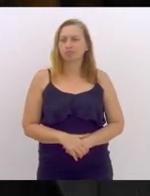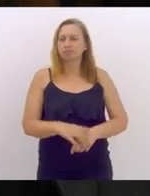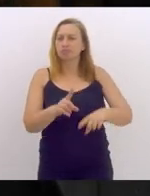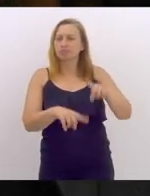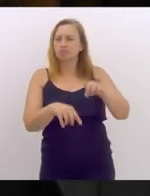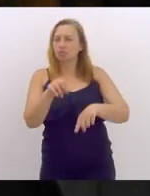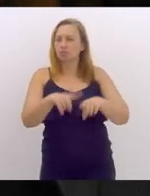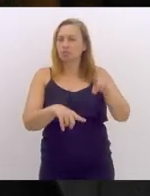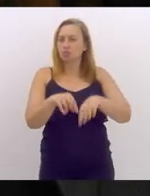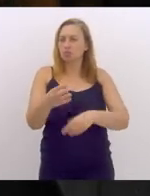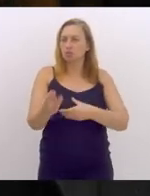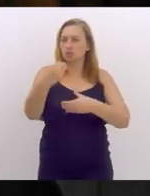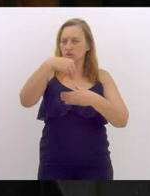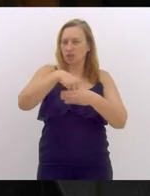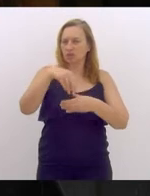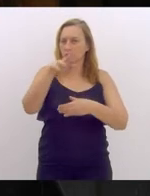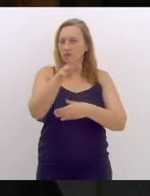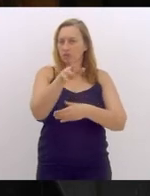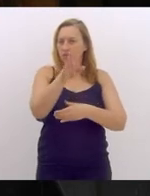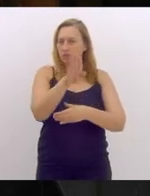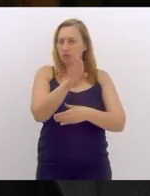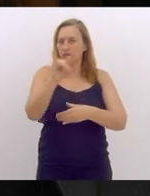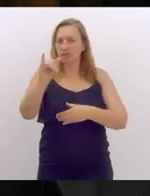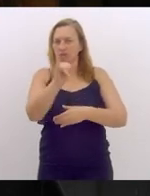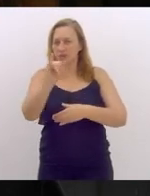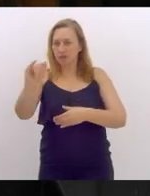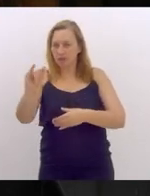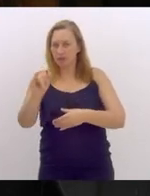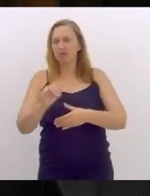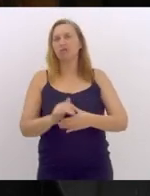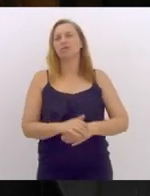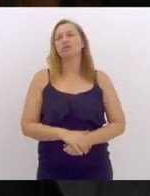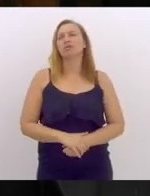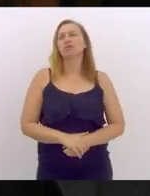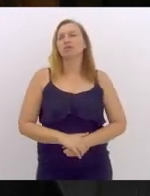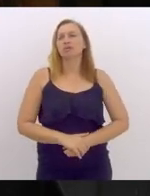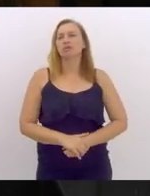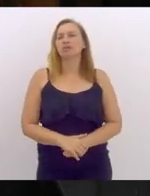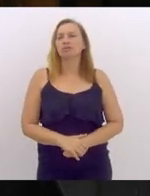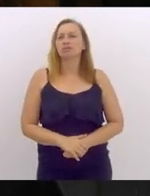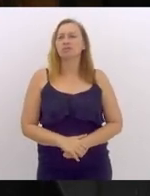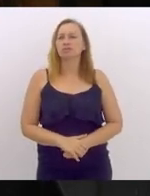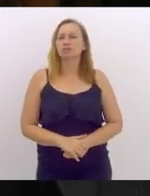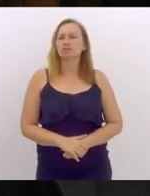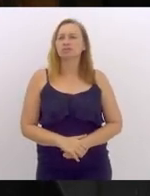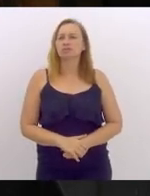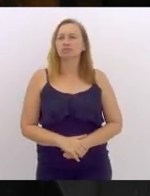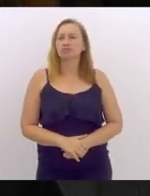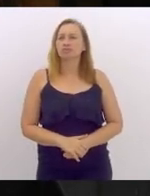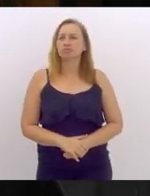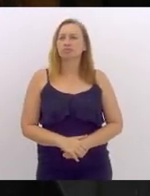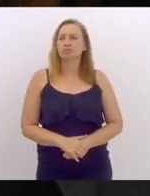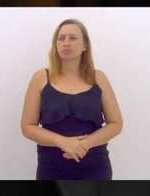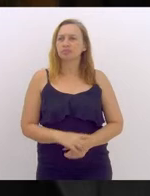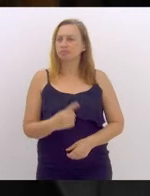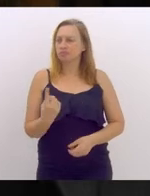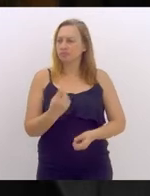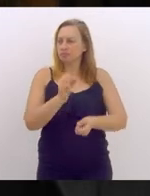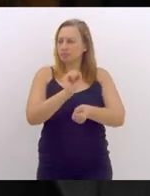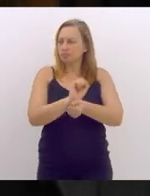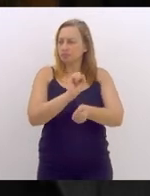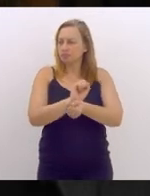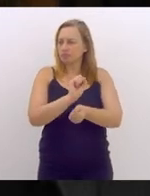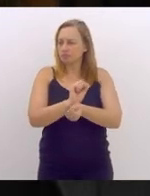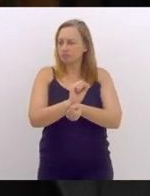interno bruto muito a quem muito a quem do que se esperava do